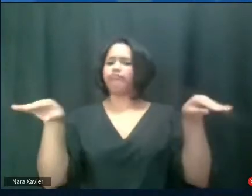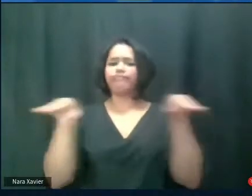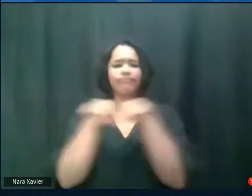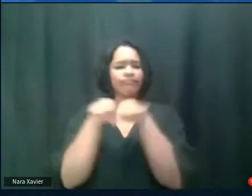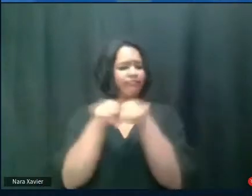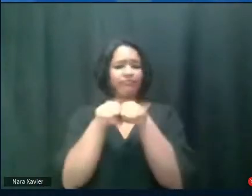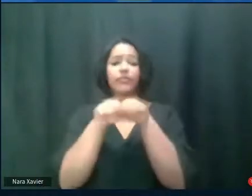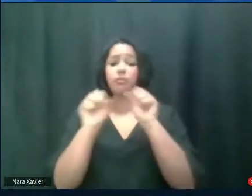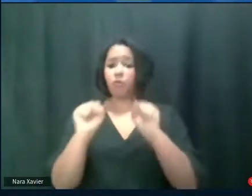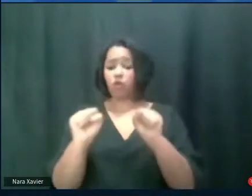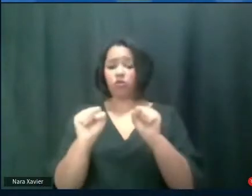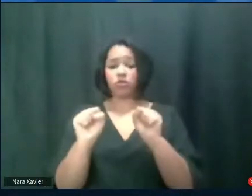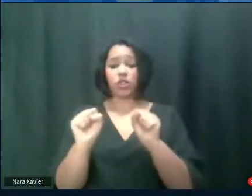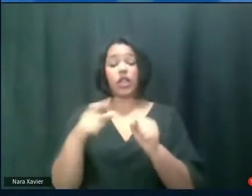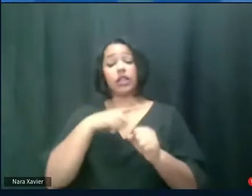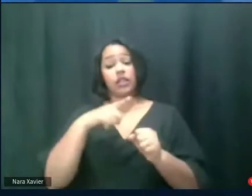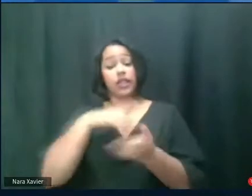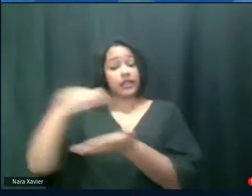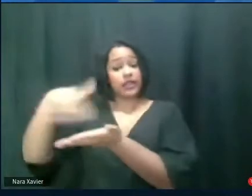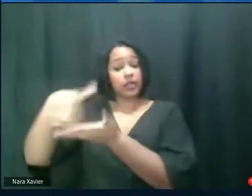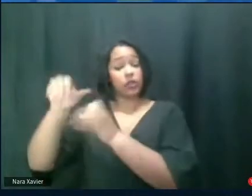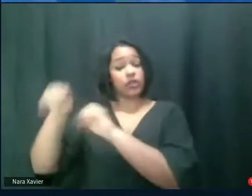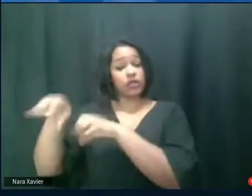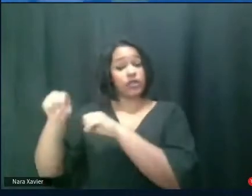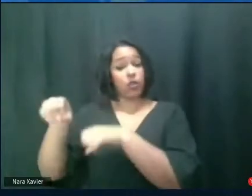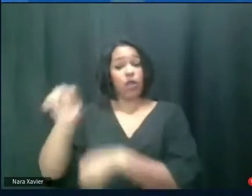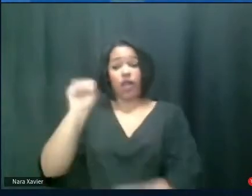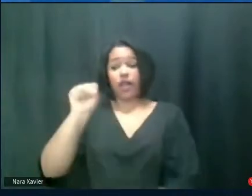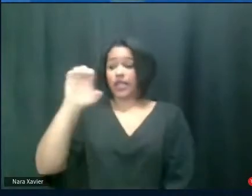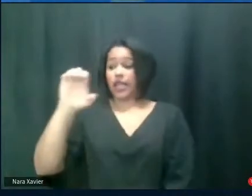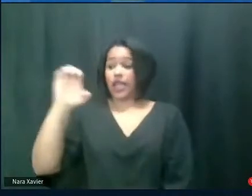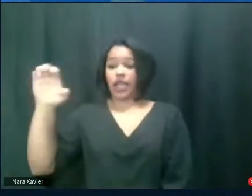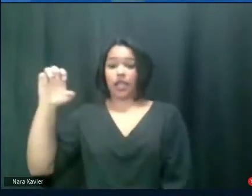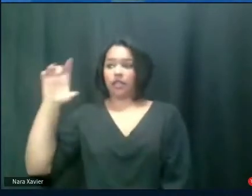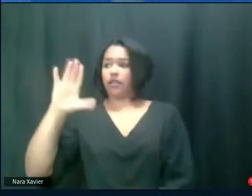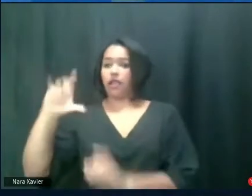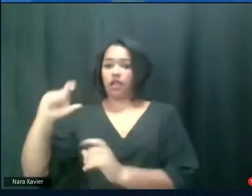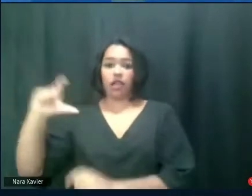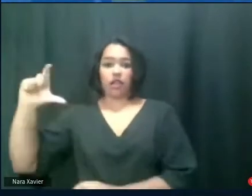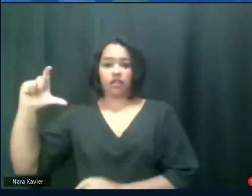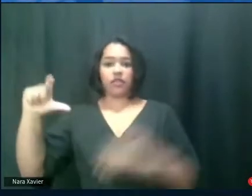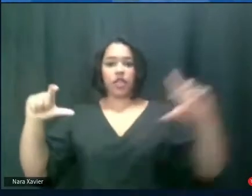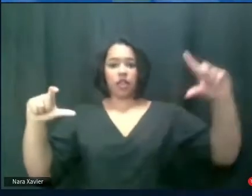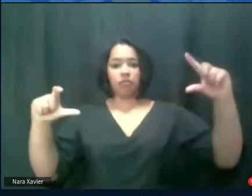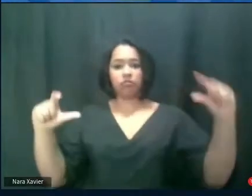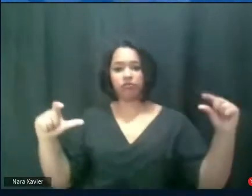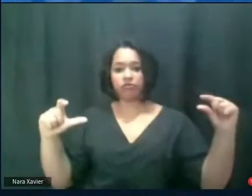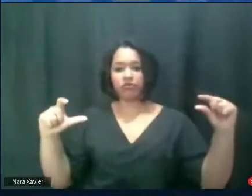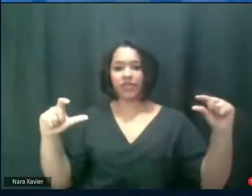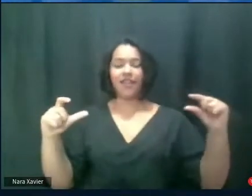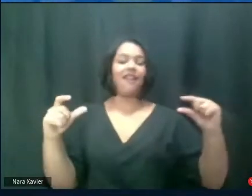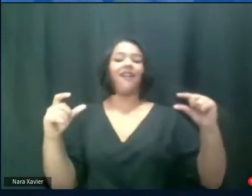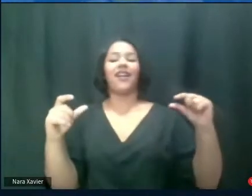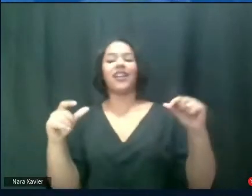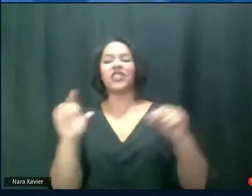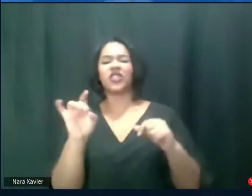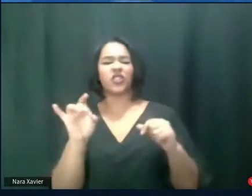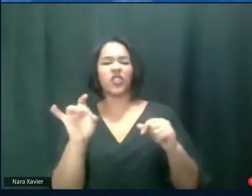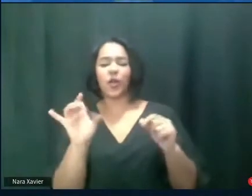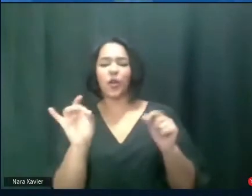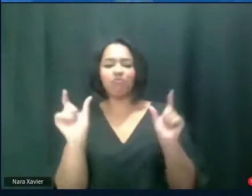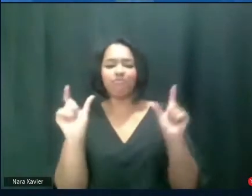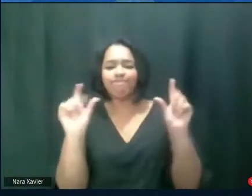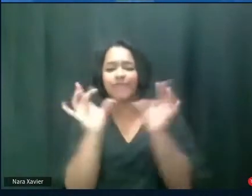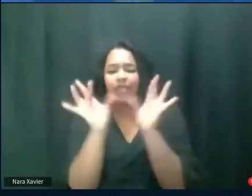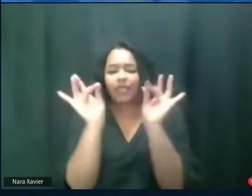Ora tem Secretaria de Educação com iniciais maiúsculas, ora com iniciais minúsculas. Então, são